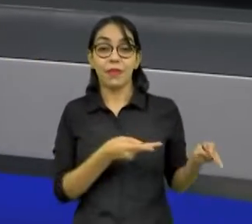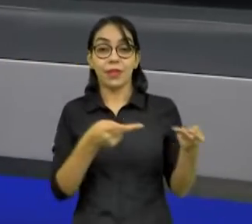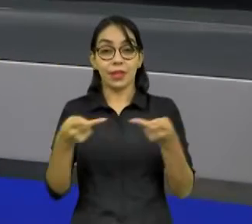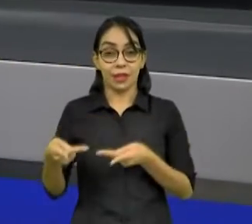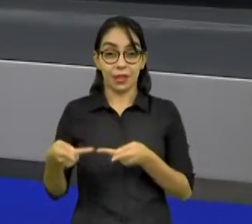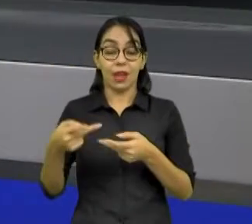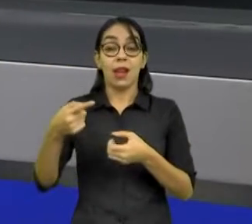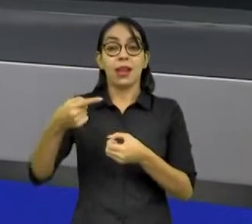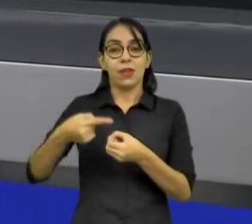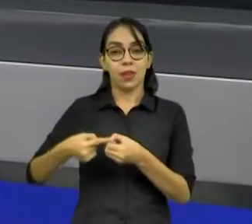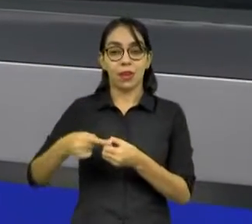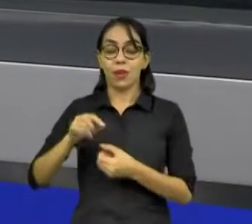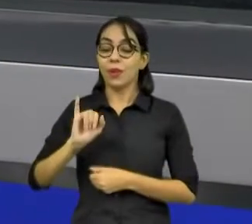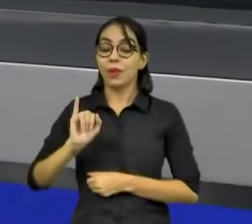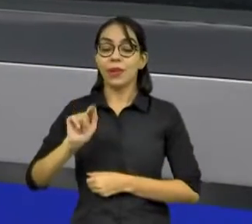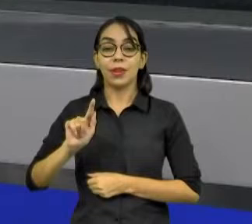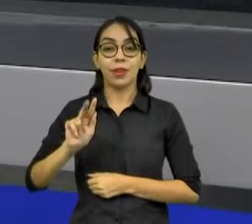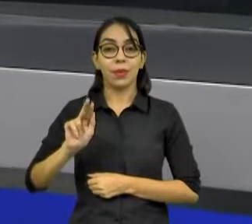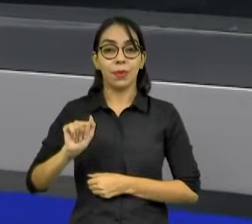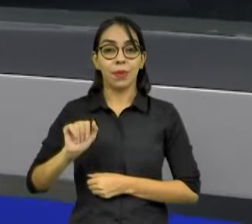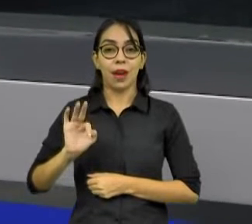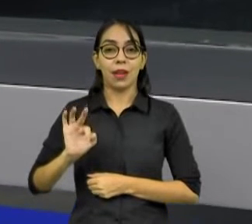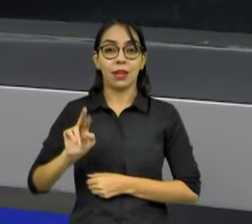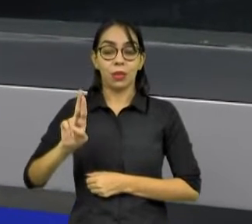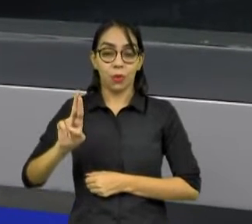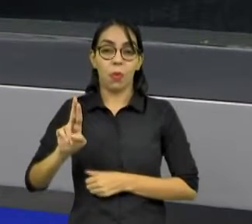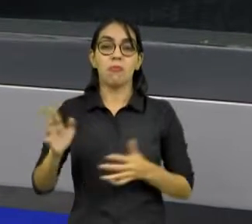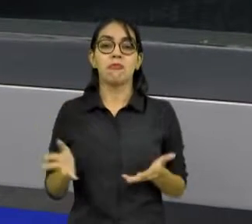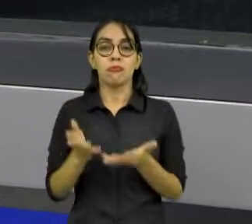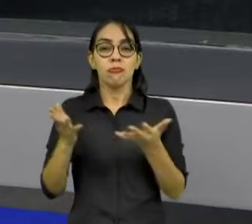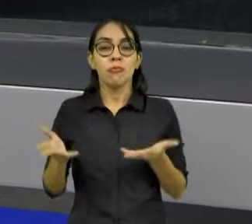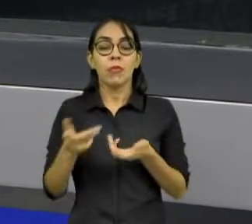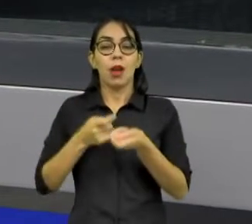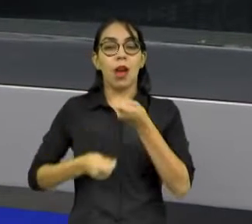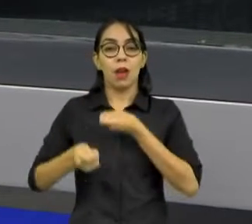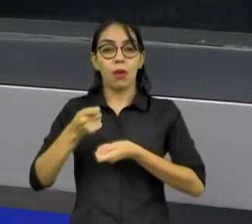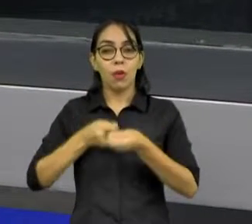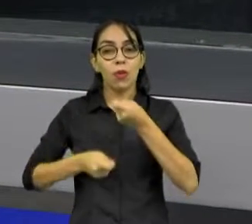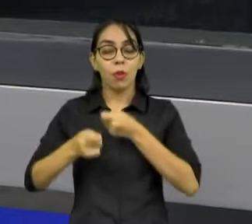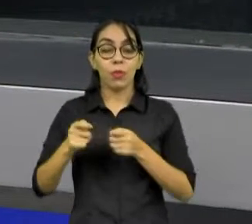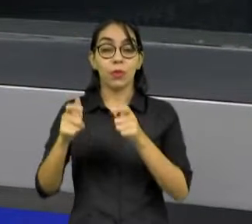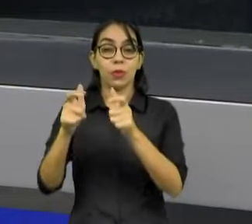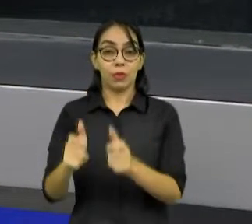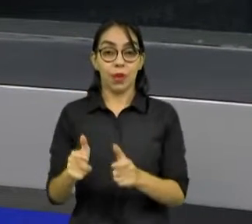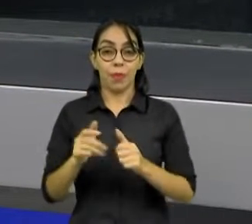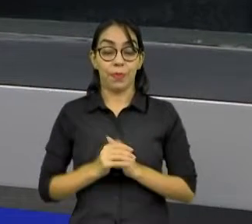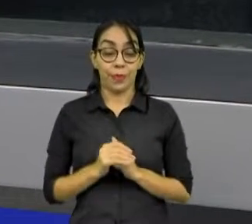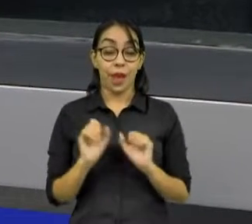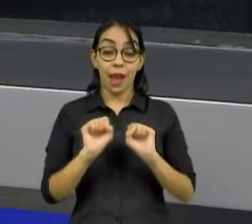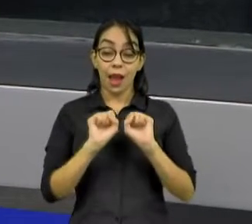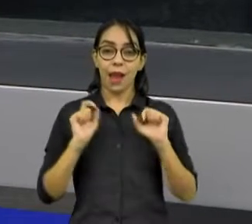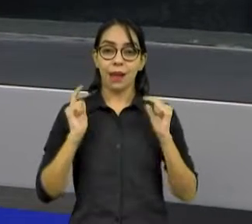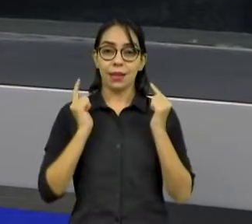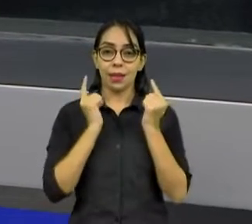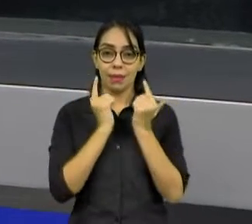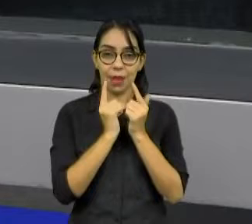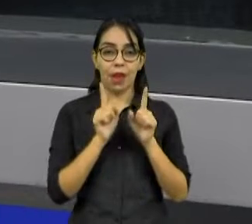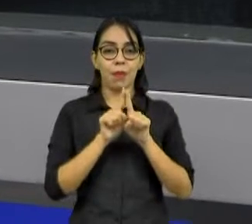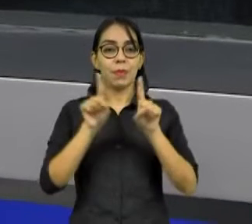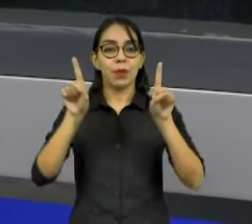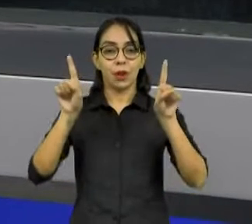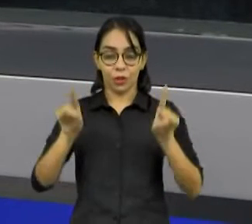prioritárias para o desenvolvimento econômico local. O projeto da Assembleia Legislativa e da plataforma TrendCE